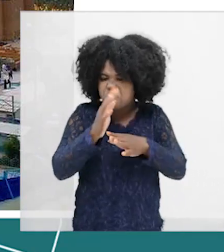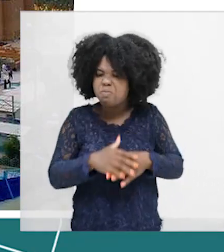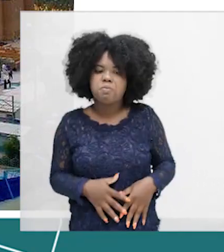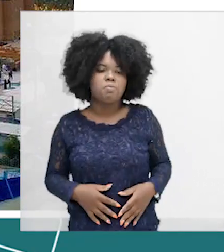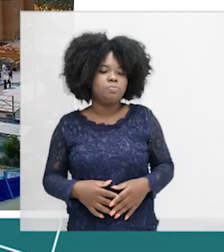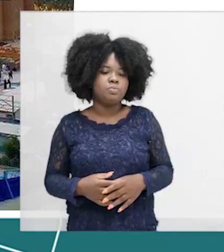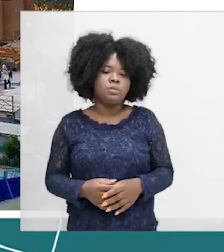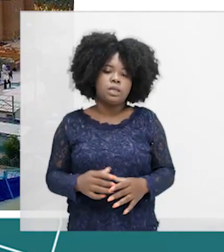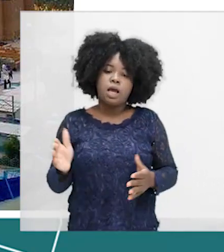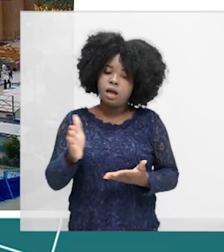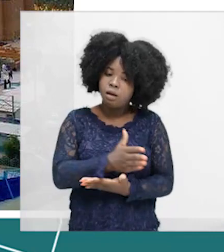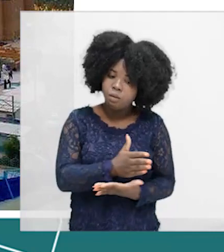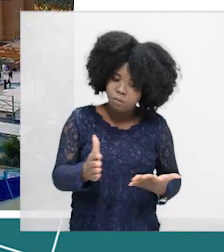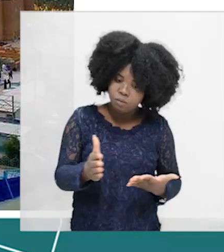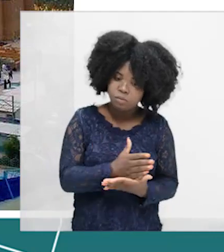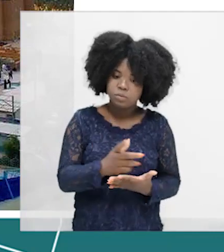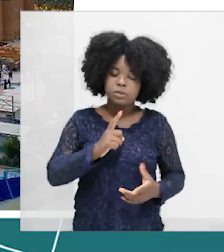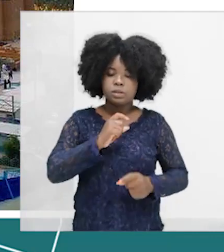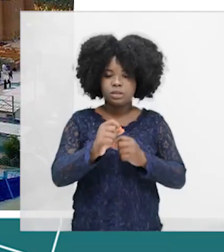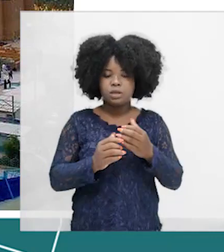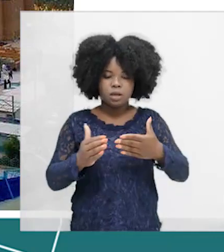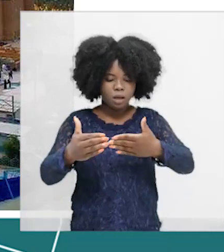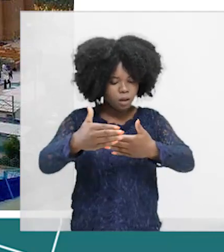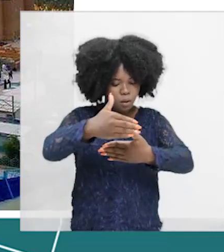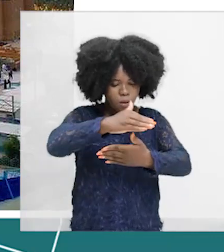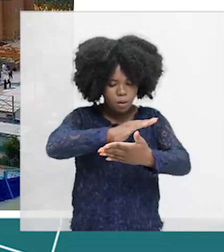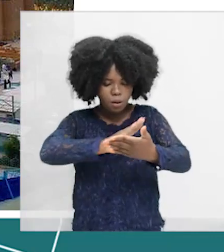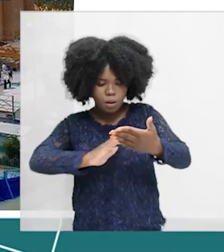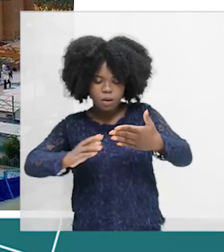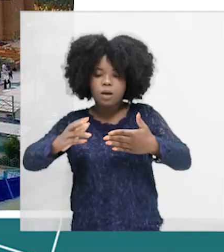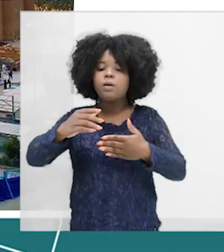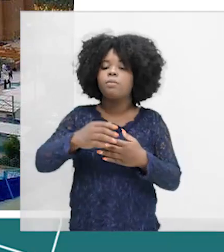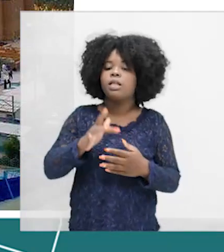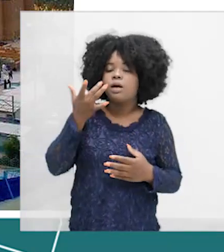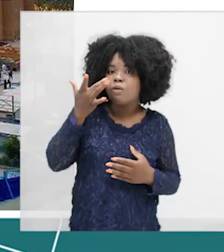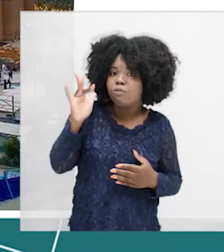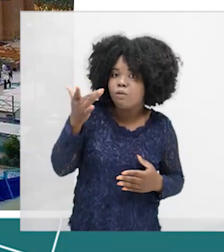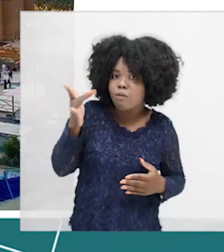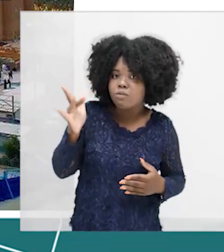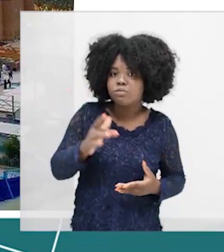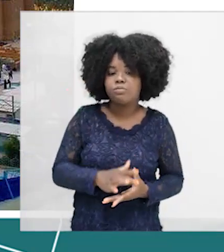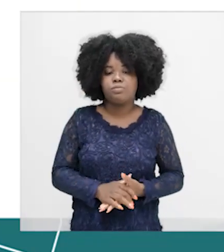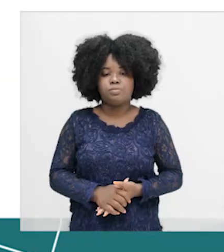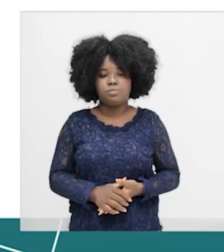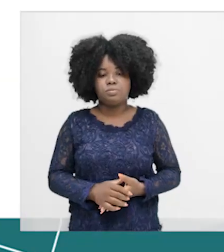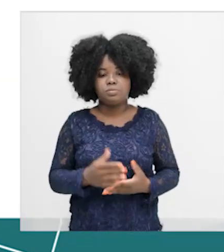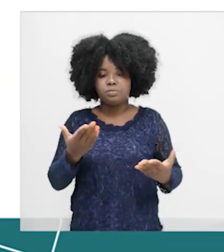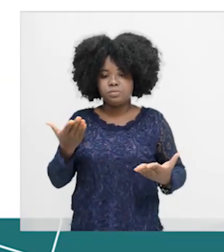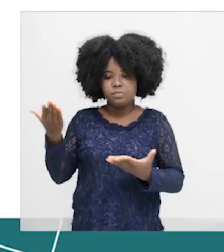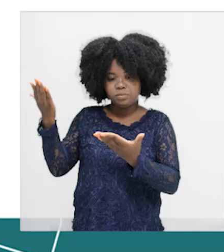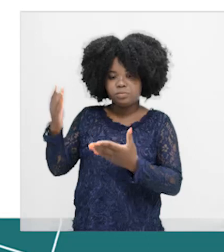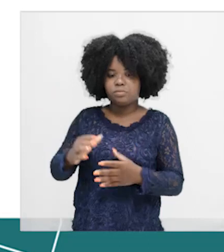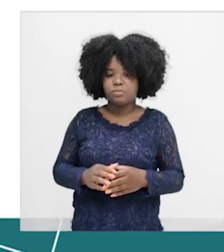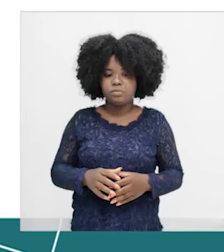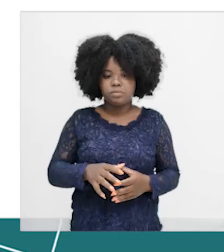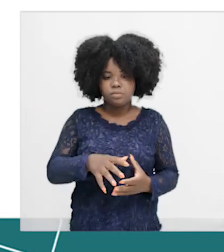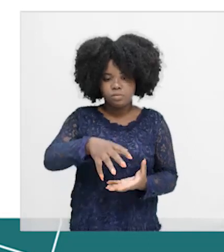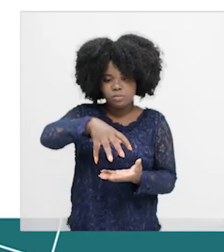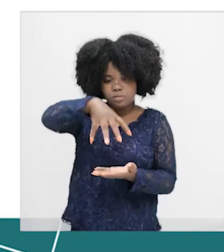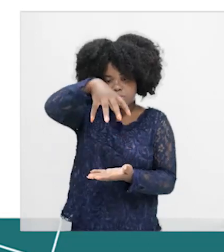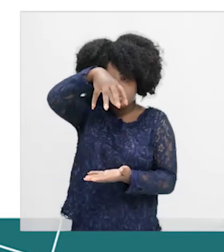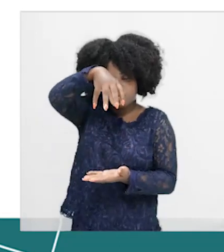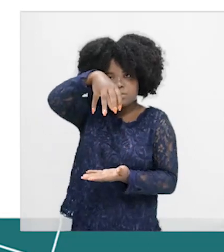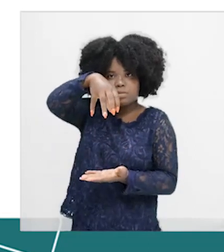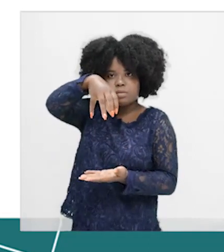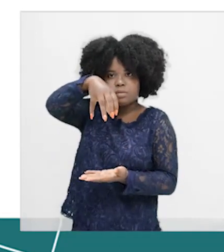algumas áreas são cobertas por placas de ouro, para você ter uma noção, entre outros materiais mais nobres. A cúpula de roca, que